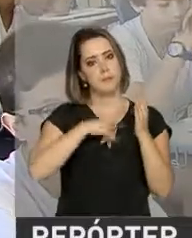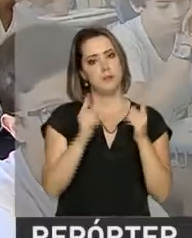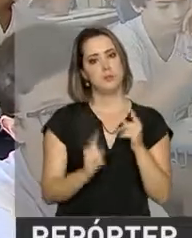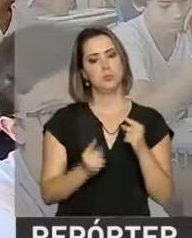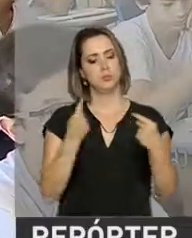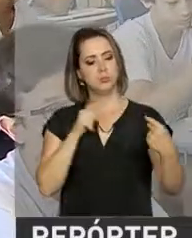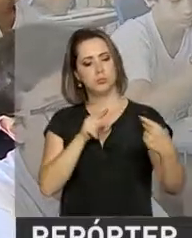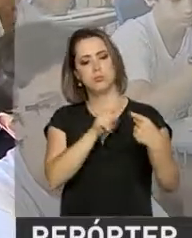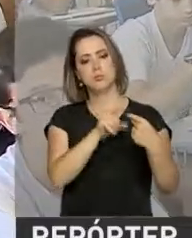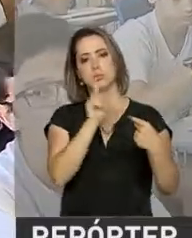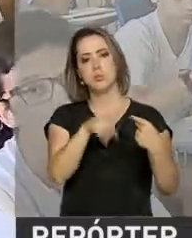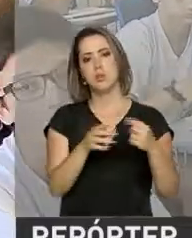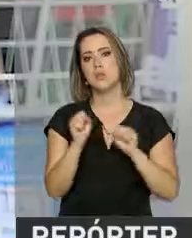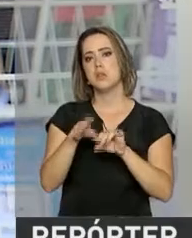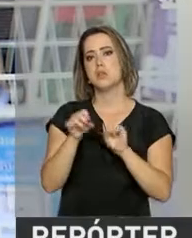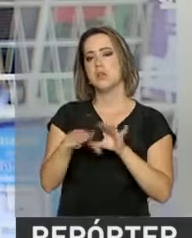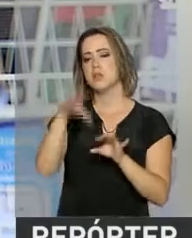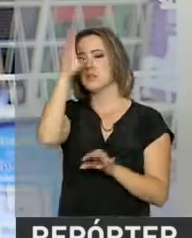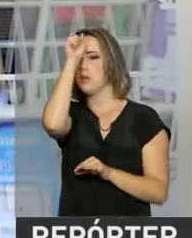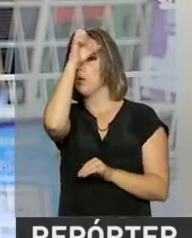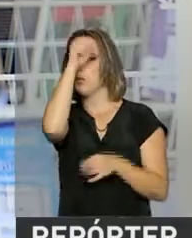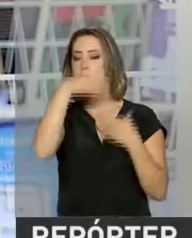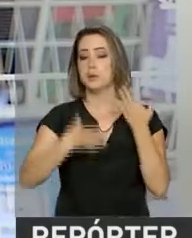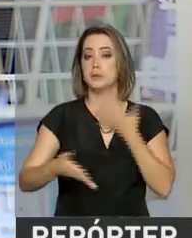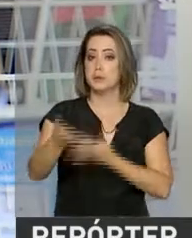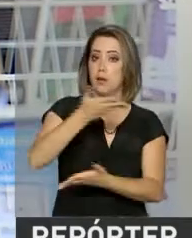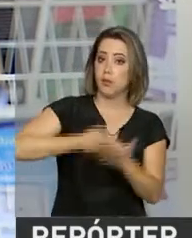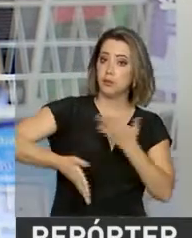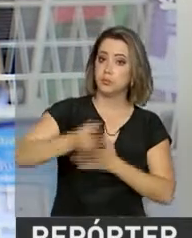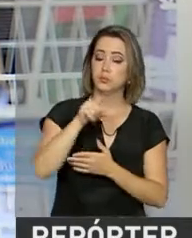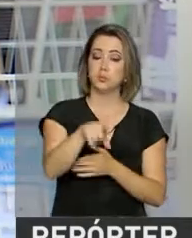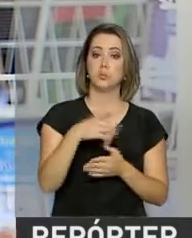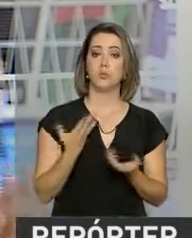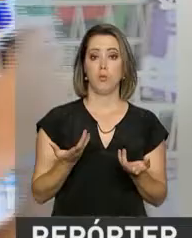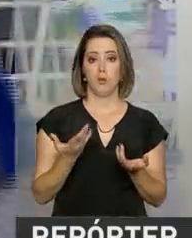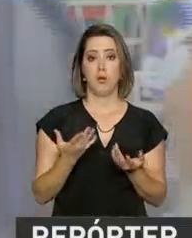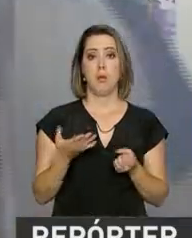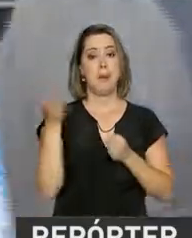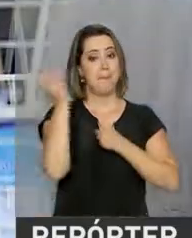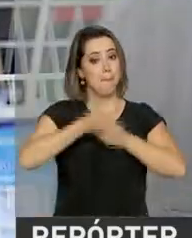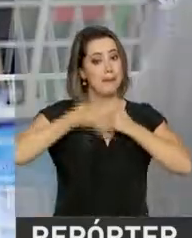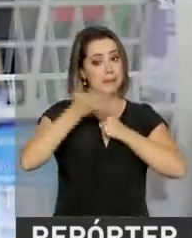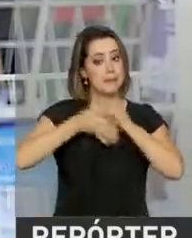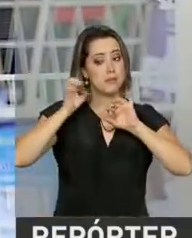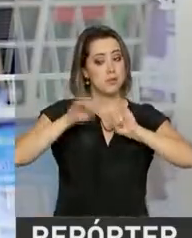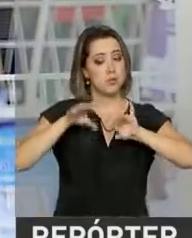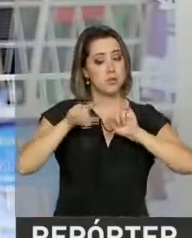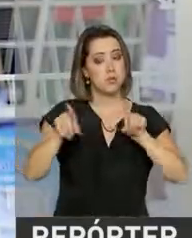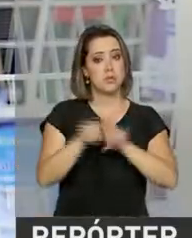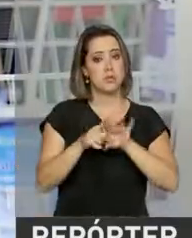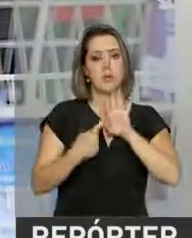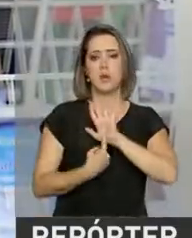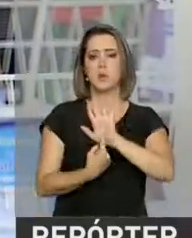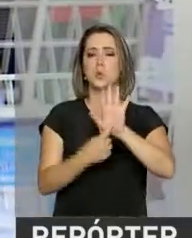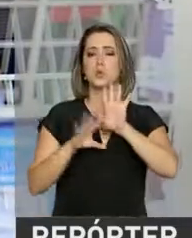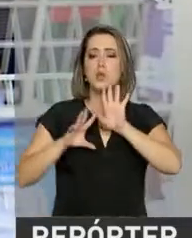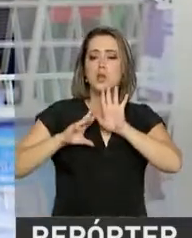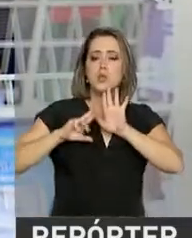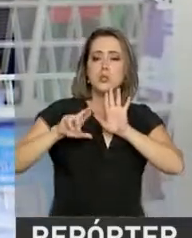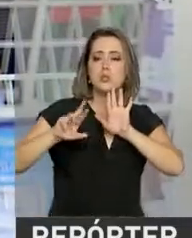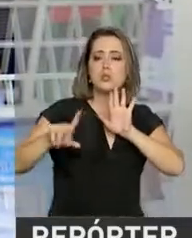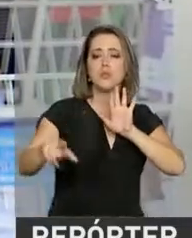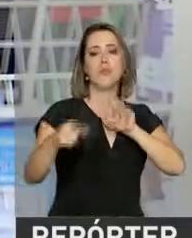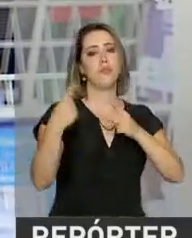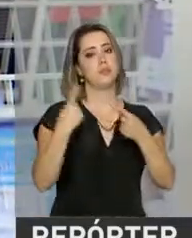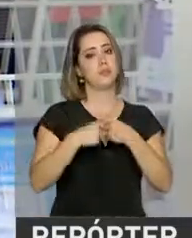dobradinha ensino-aprendizagem. A base curricular vai apontar os conhecimentos, as competências e as